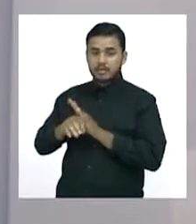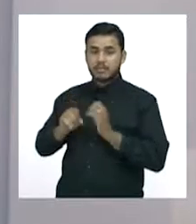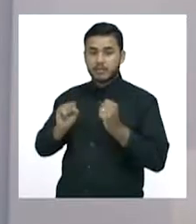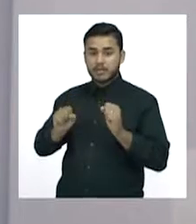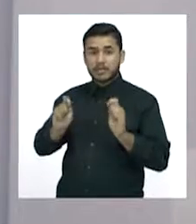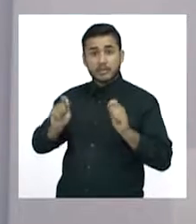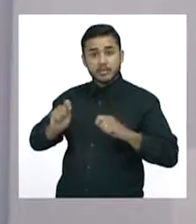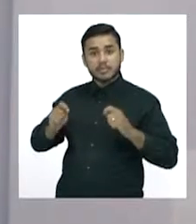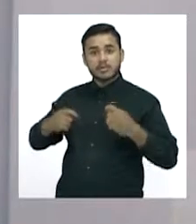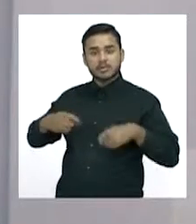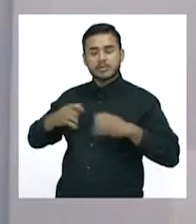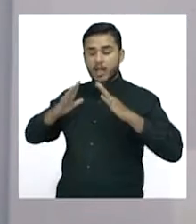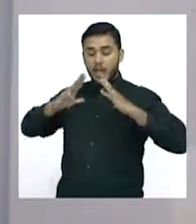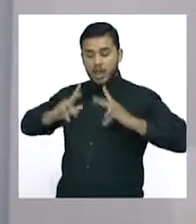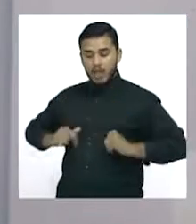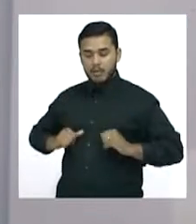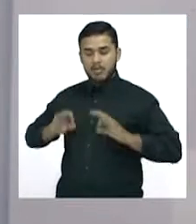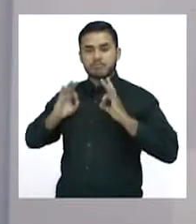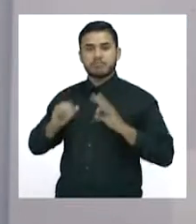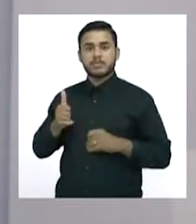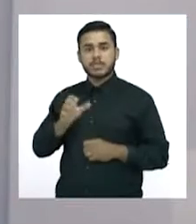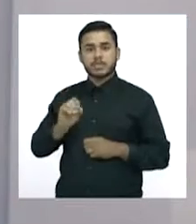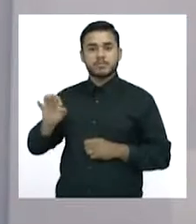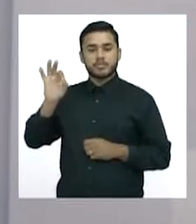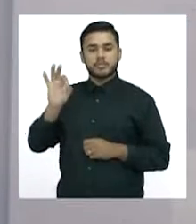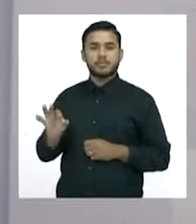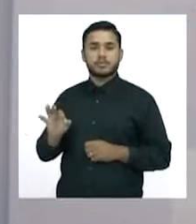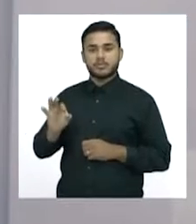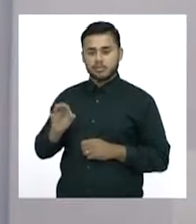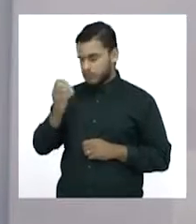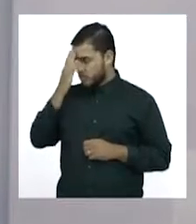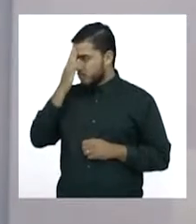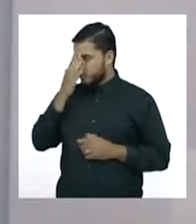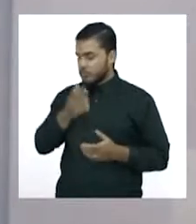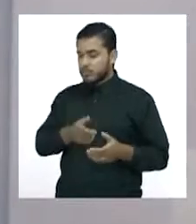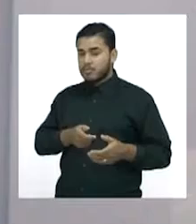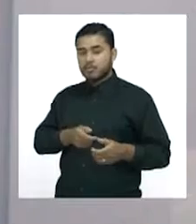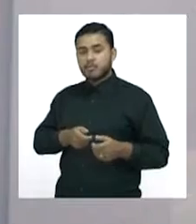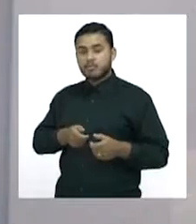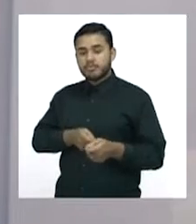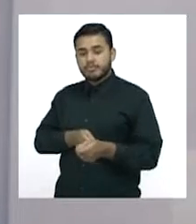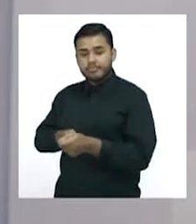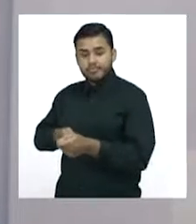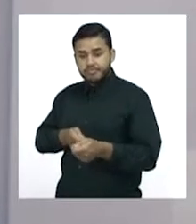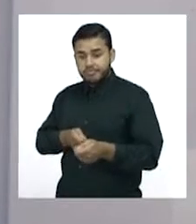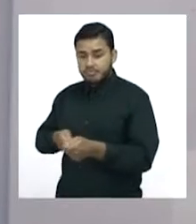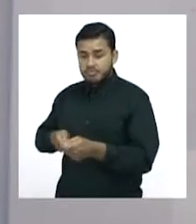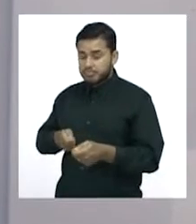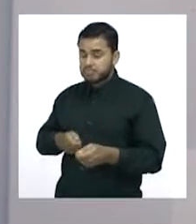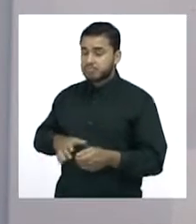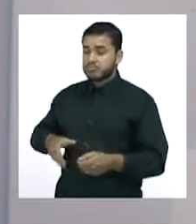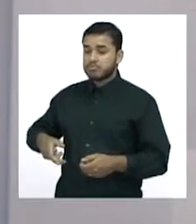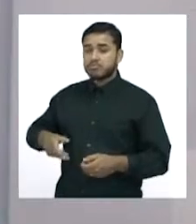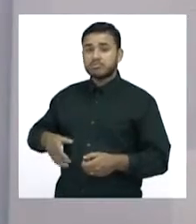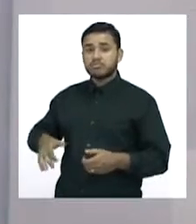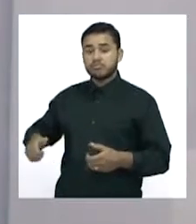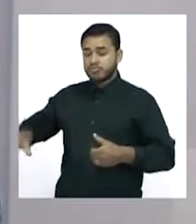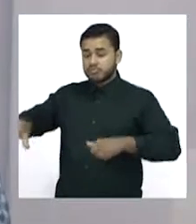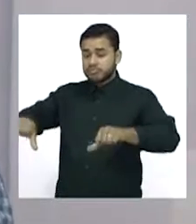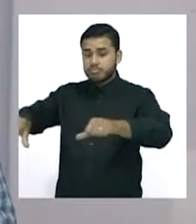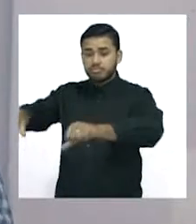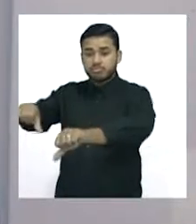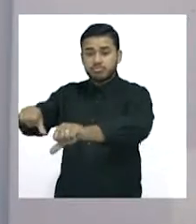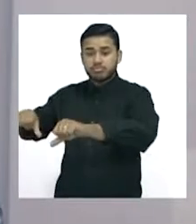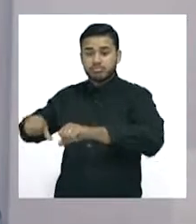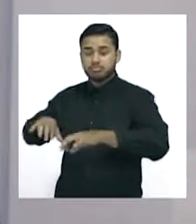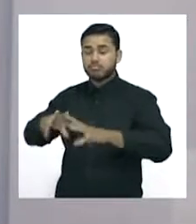mate o micro-organismo, ele pode ser usado. Você colocar antes, fazer com que ele tenha uma ação pontual ali para eliminar os micro-organismos, depois